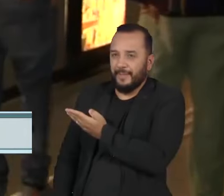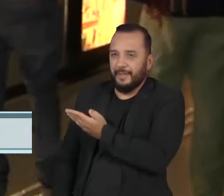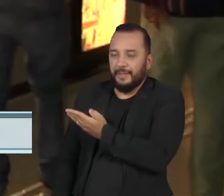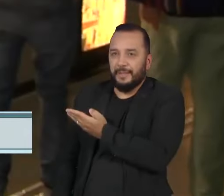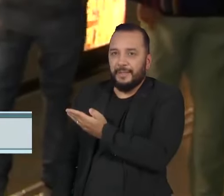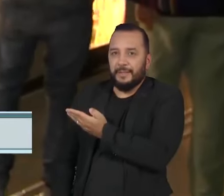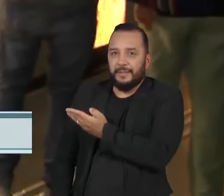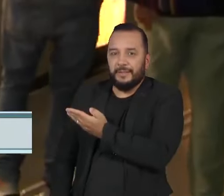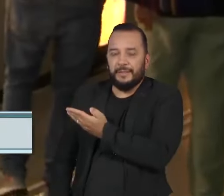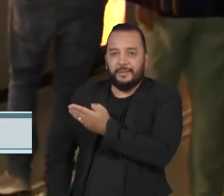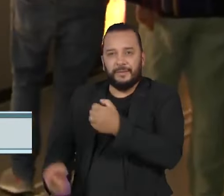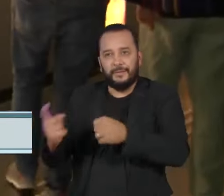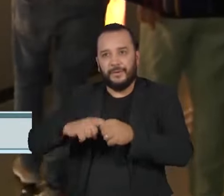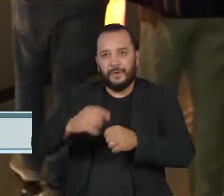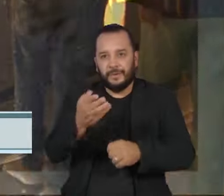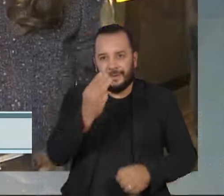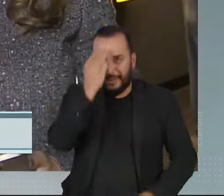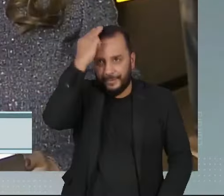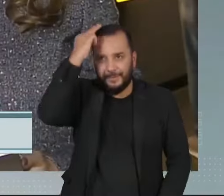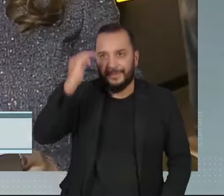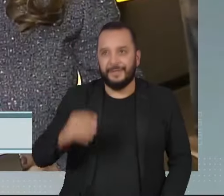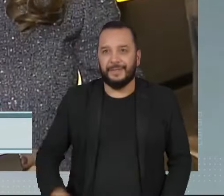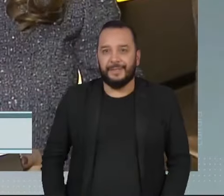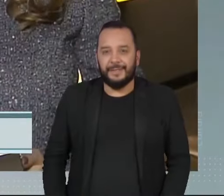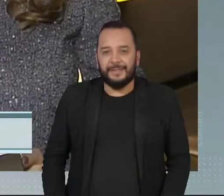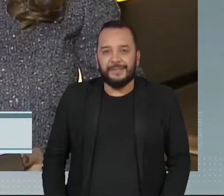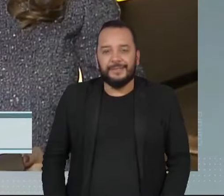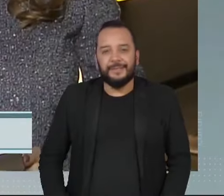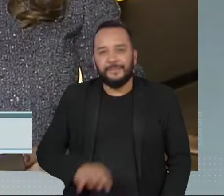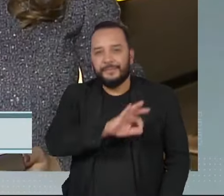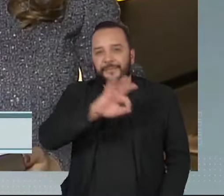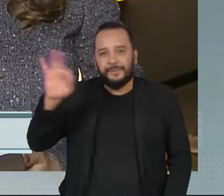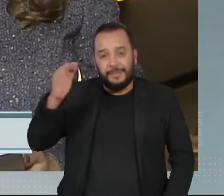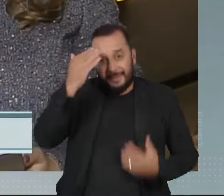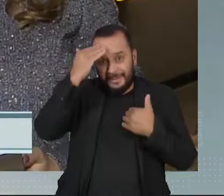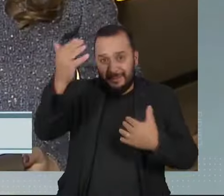museudalinguaportuguesa.org.br. Eu volto com você, Aldo. Ótimo, Vanessa. Obrigado pelas informações.